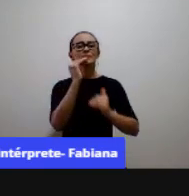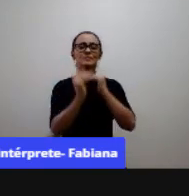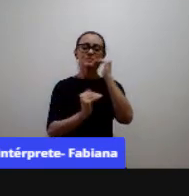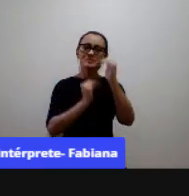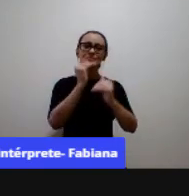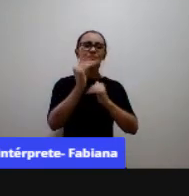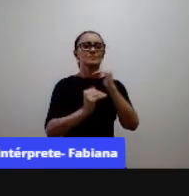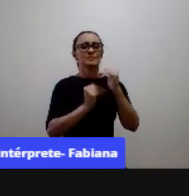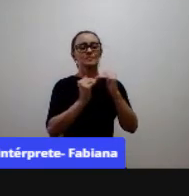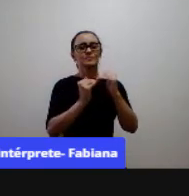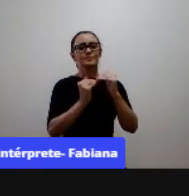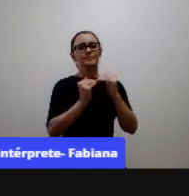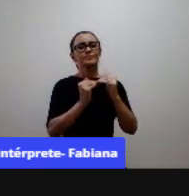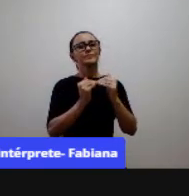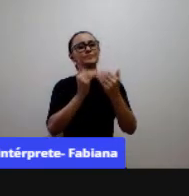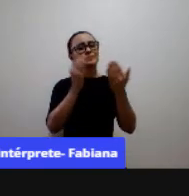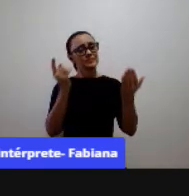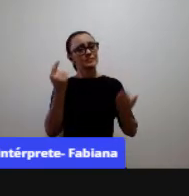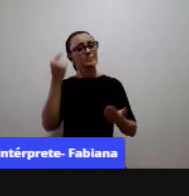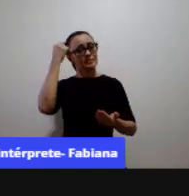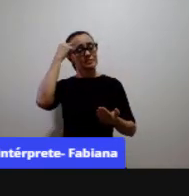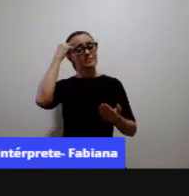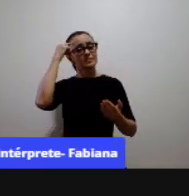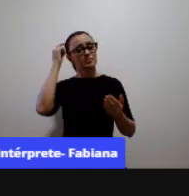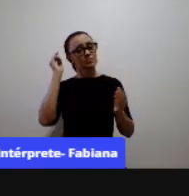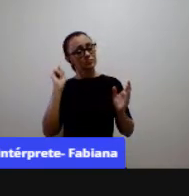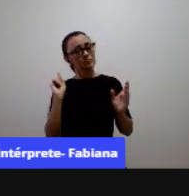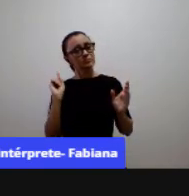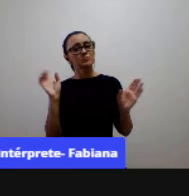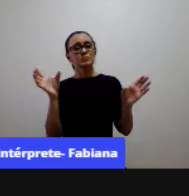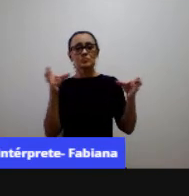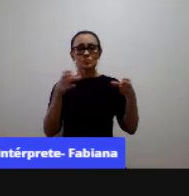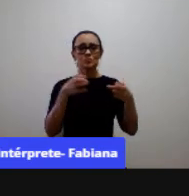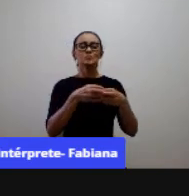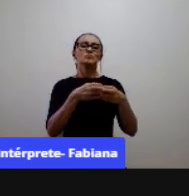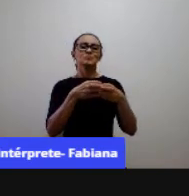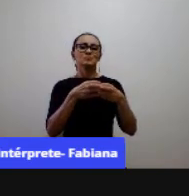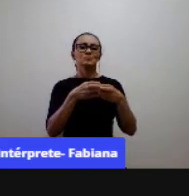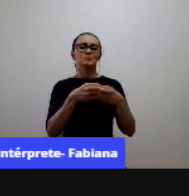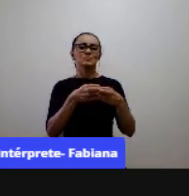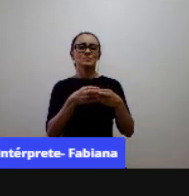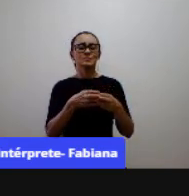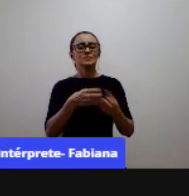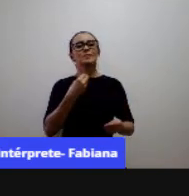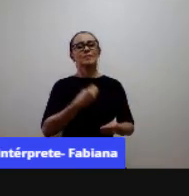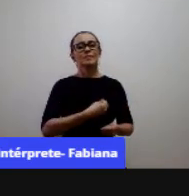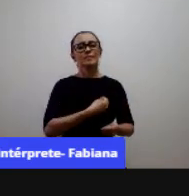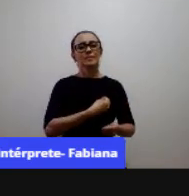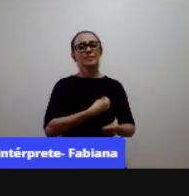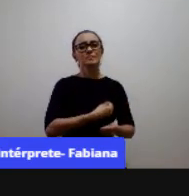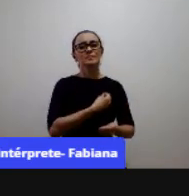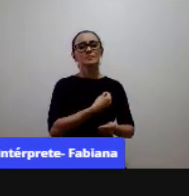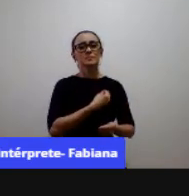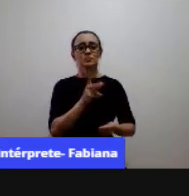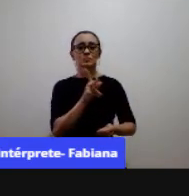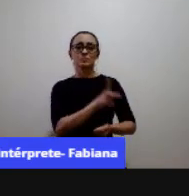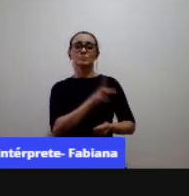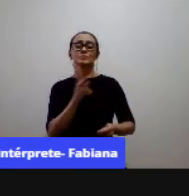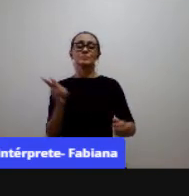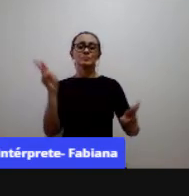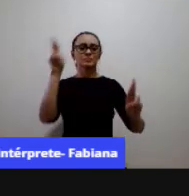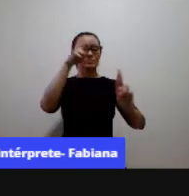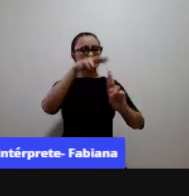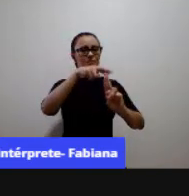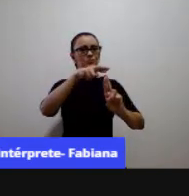dele é coletiva, né, Mari? Sim. Então, a gente tem que levar em conta também da participação do professor regente da sala